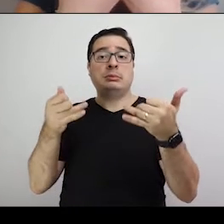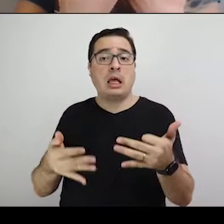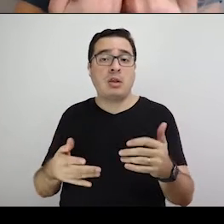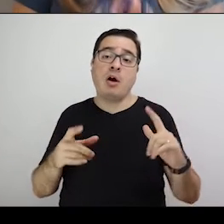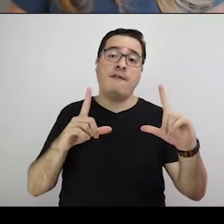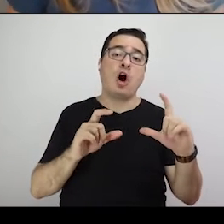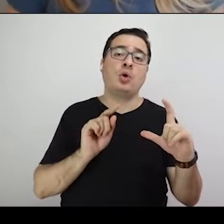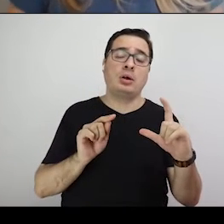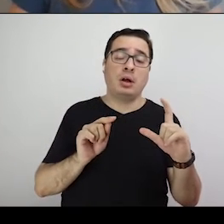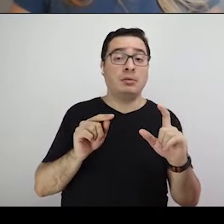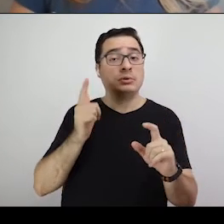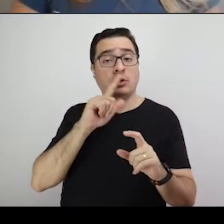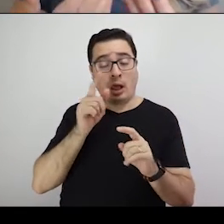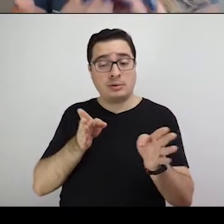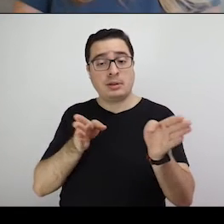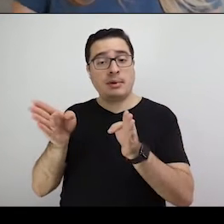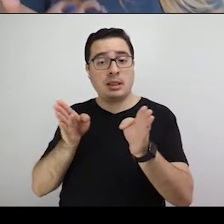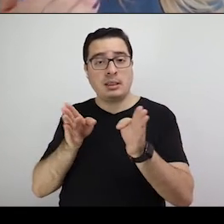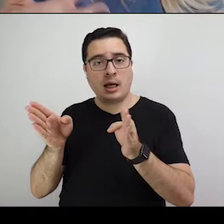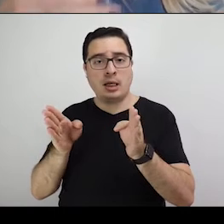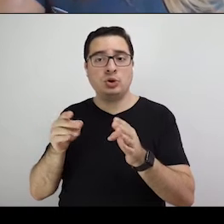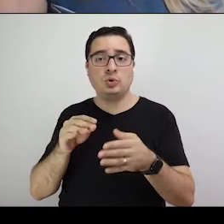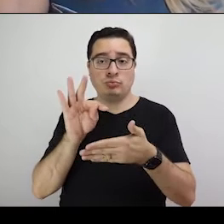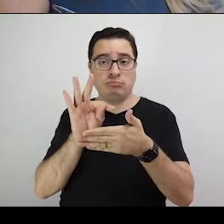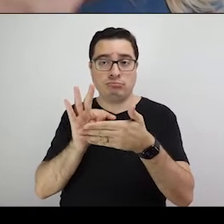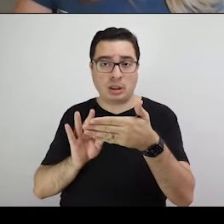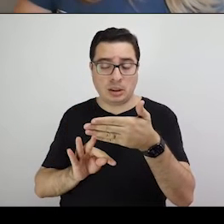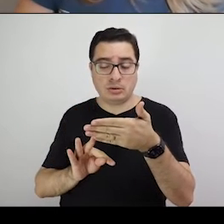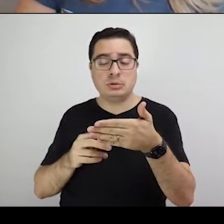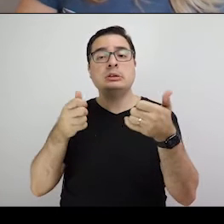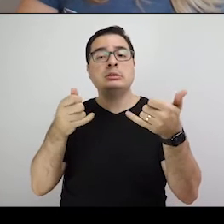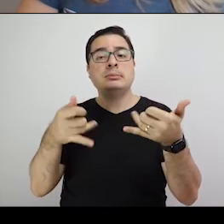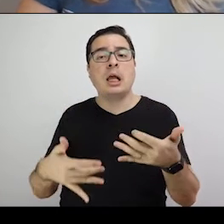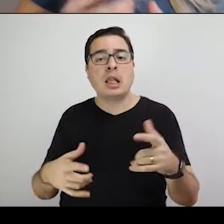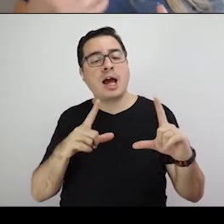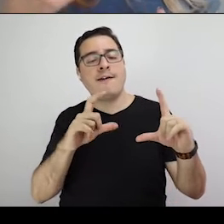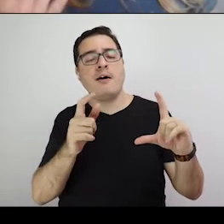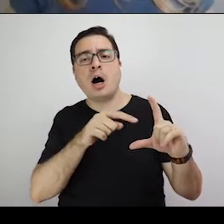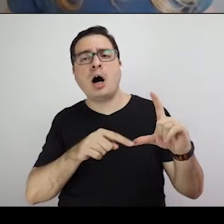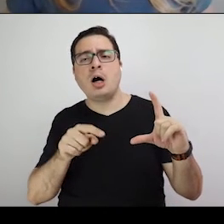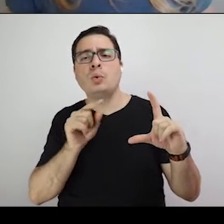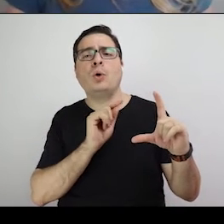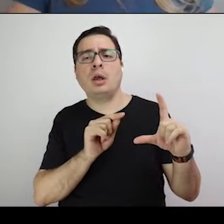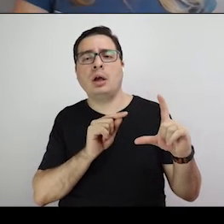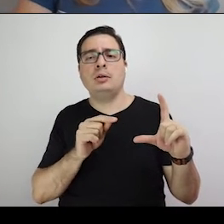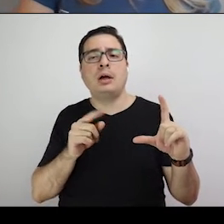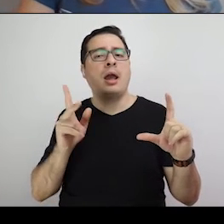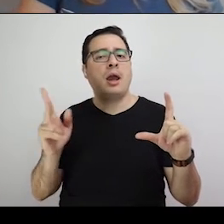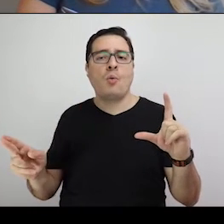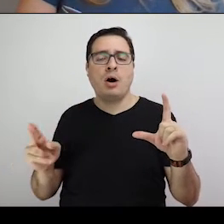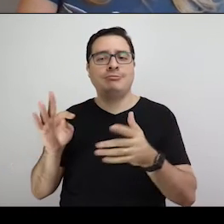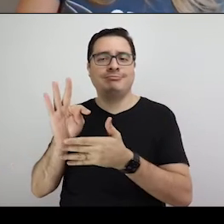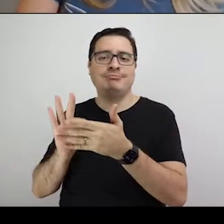dá a acessibilidade de um texto, né, explicando aquela imagem. É um equivalente